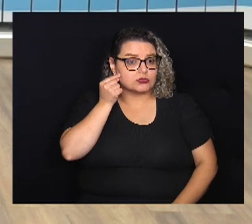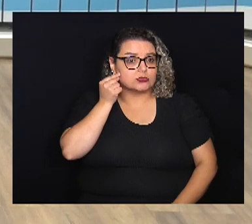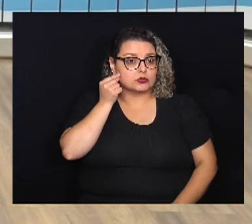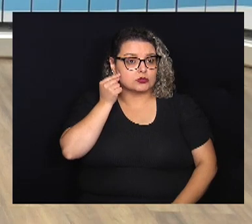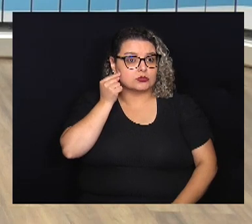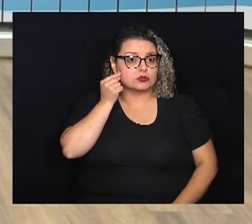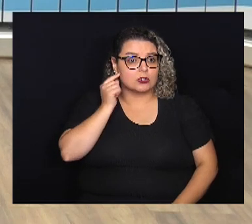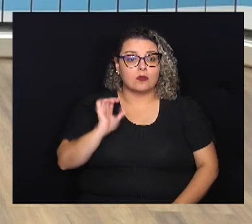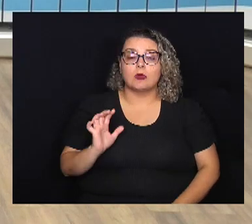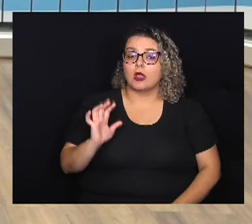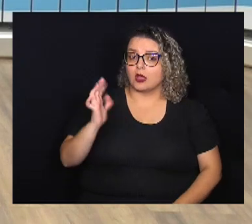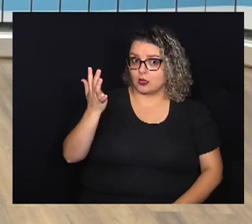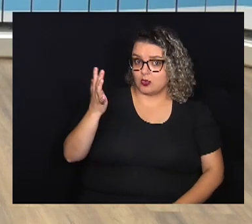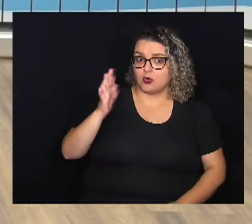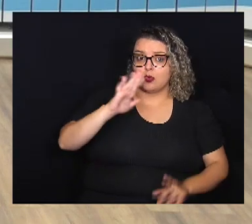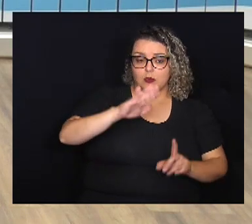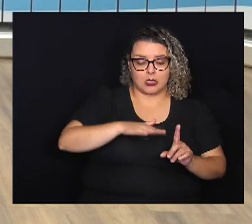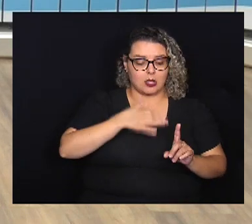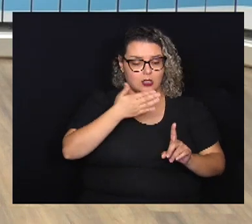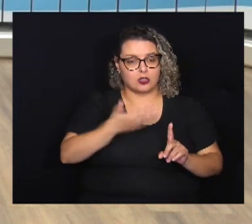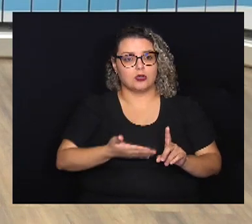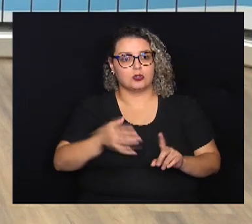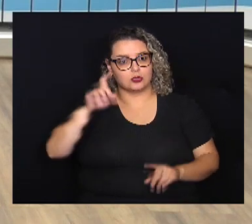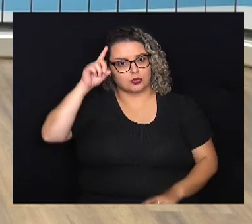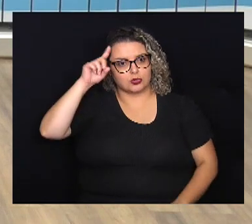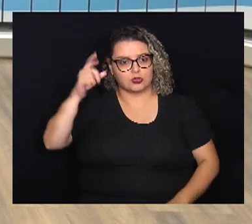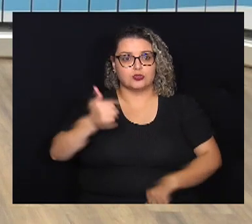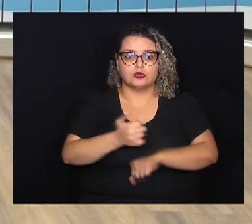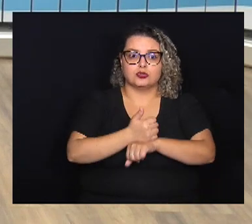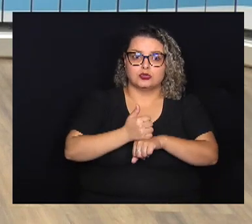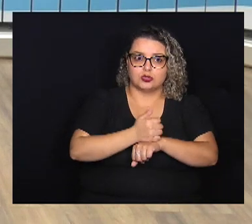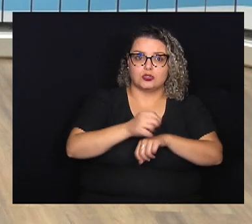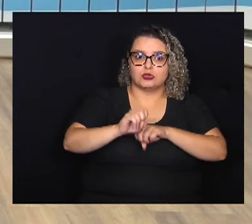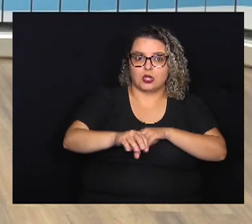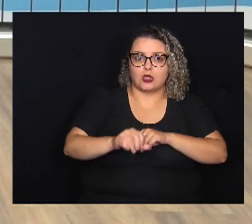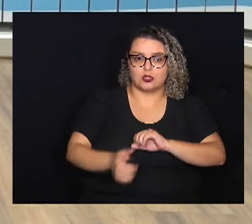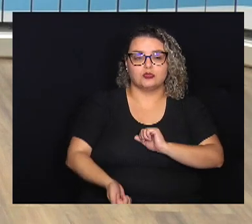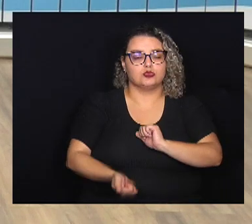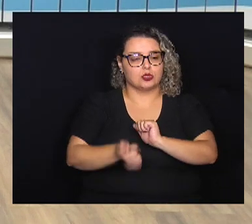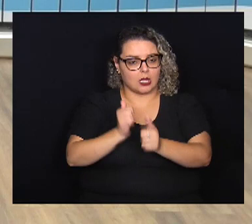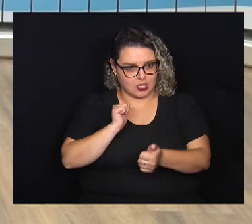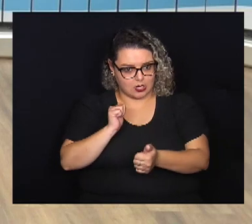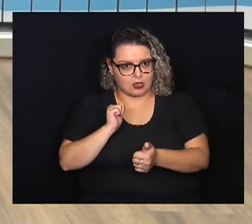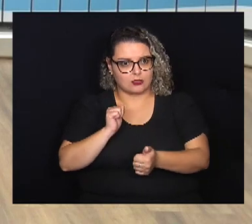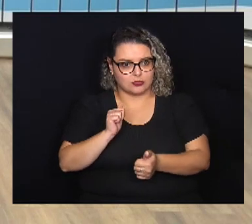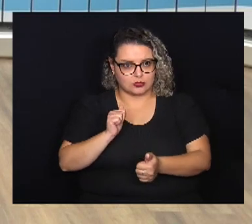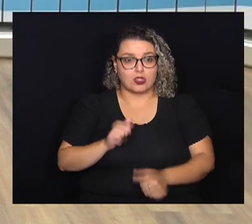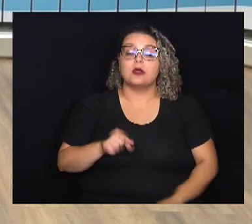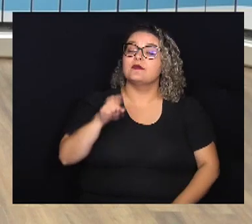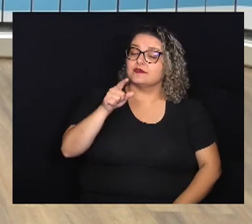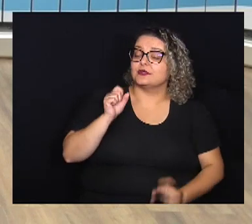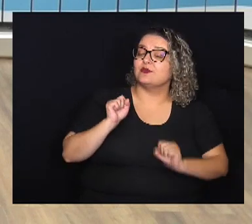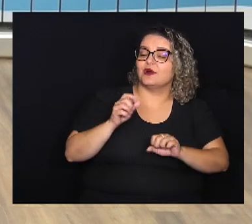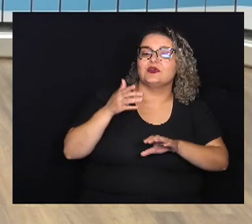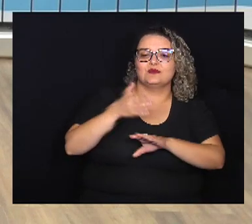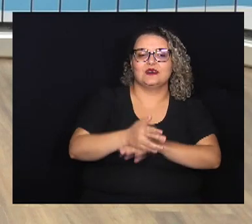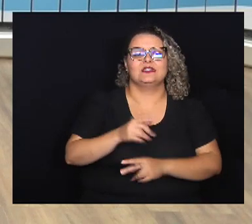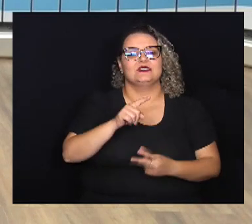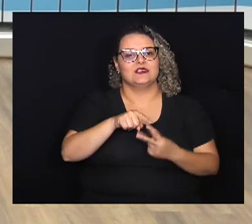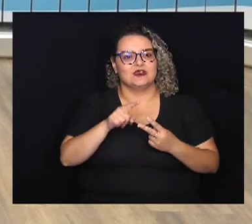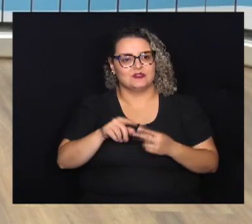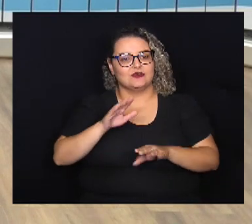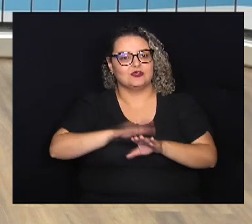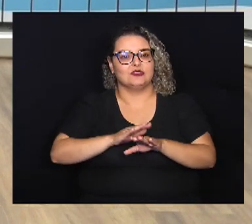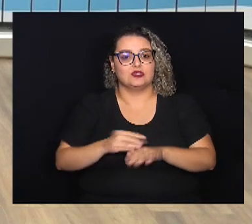vai acontecer uma homenagem ao dia do Profissional de Educação Física e você pode participar dessas duas atividades